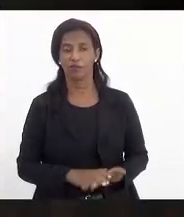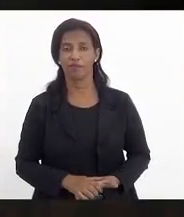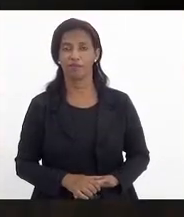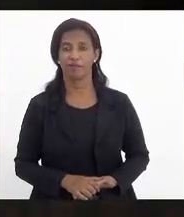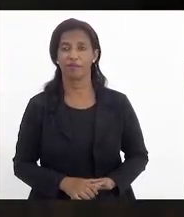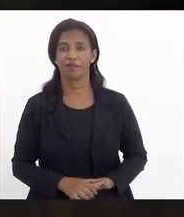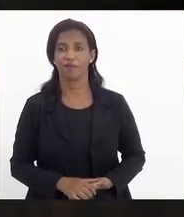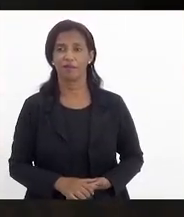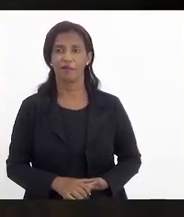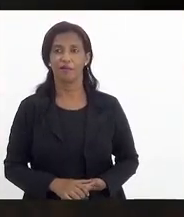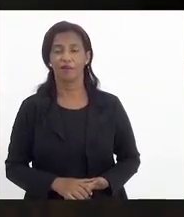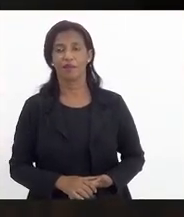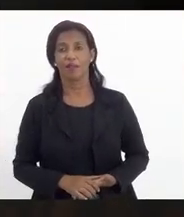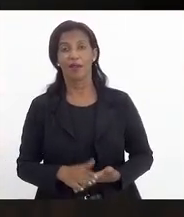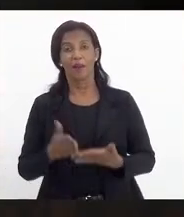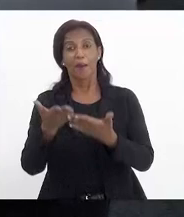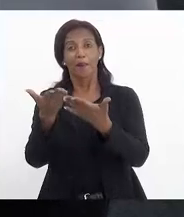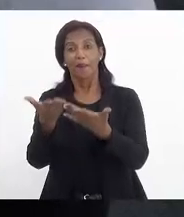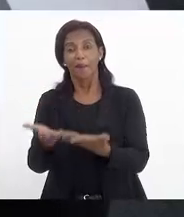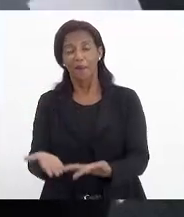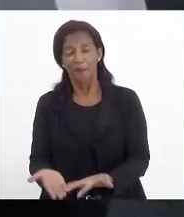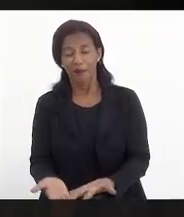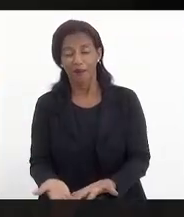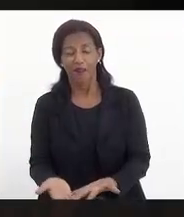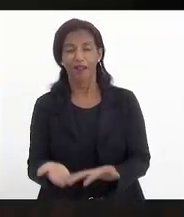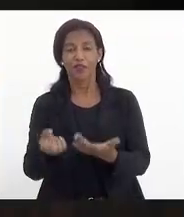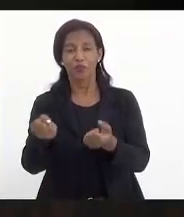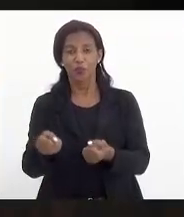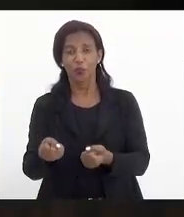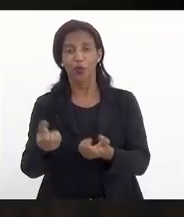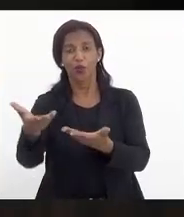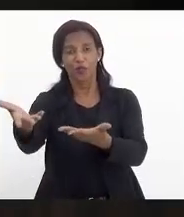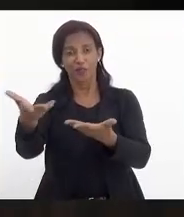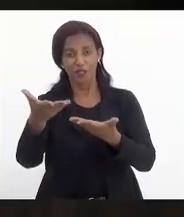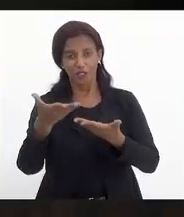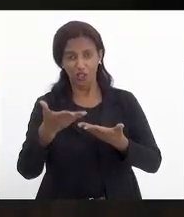dar... No momento eu sei, querido, que Vossa Excelência foi chamada pela